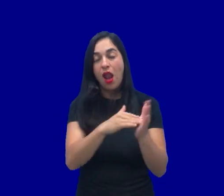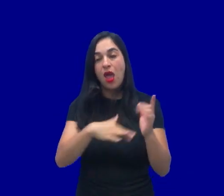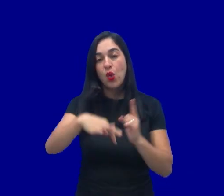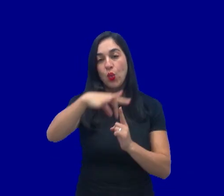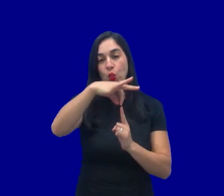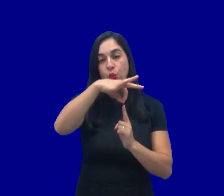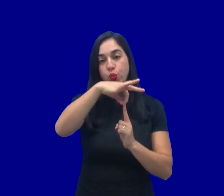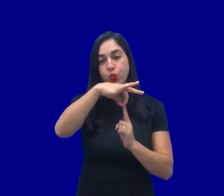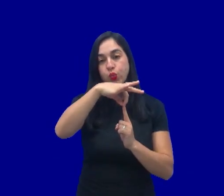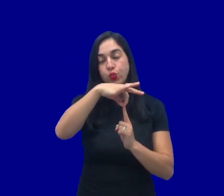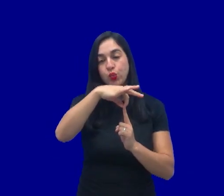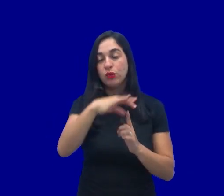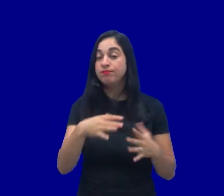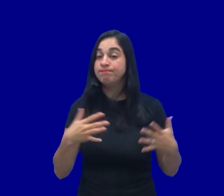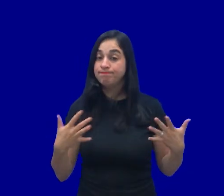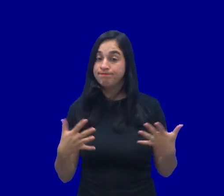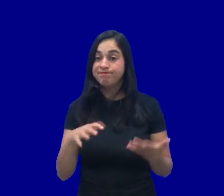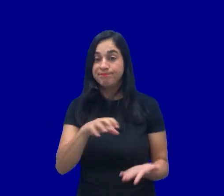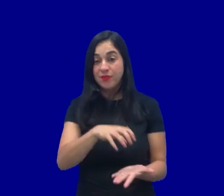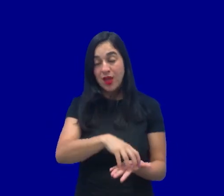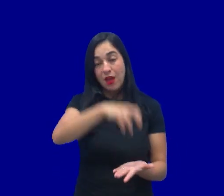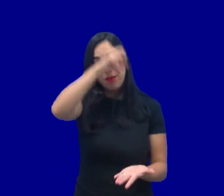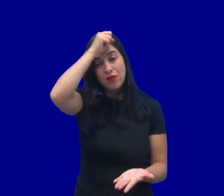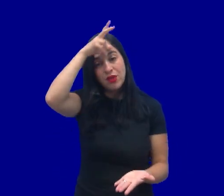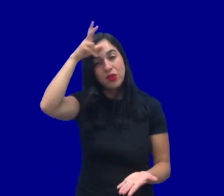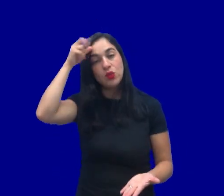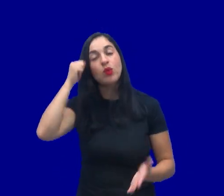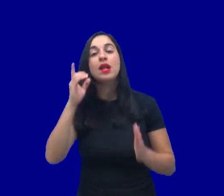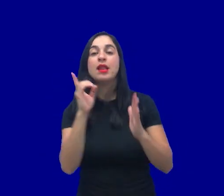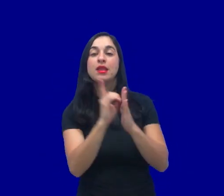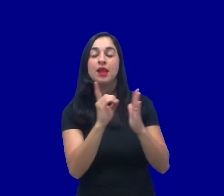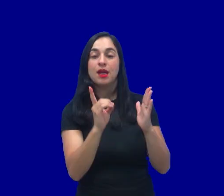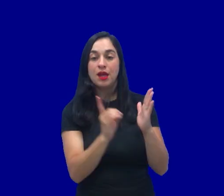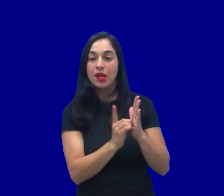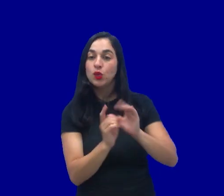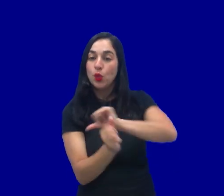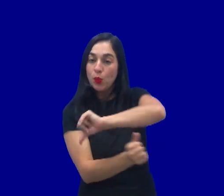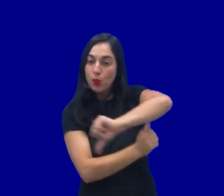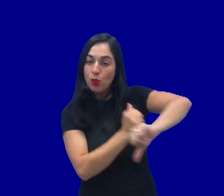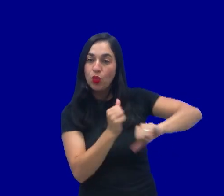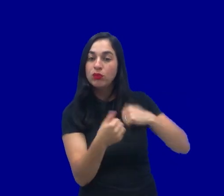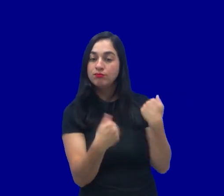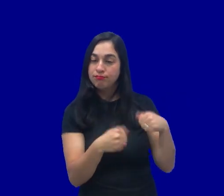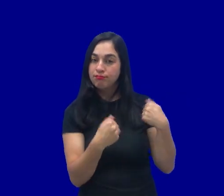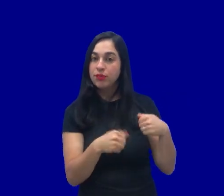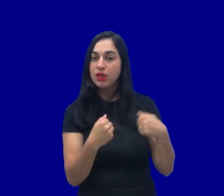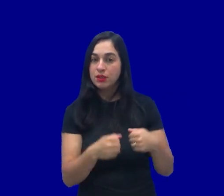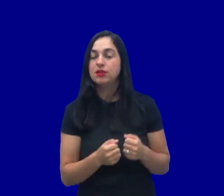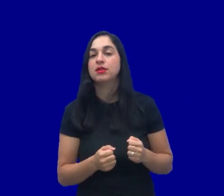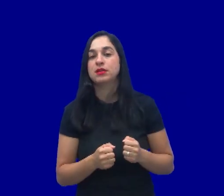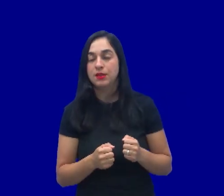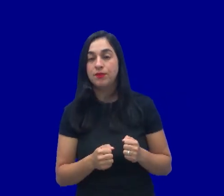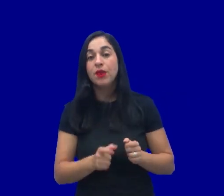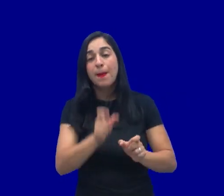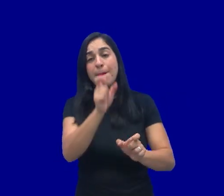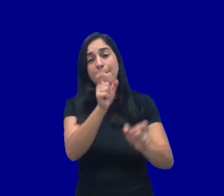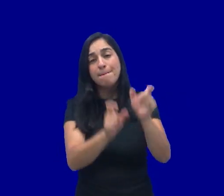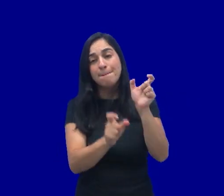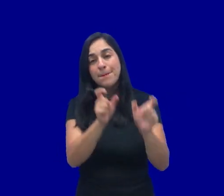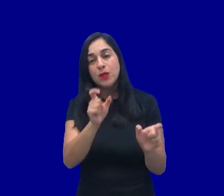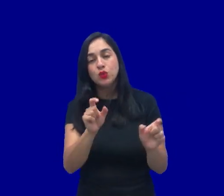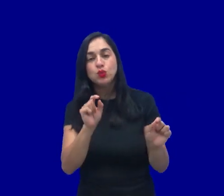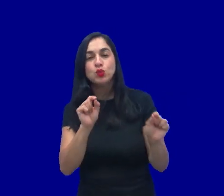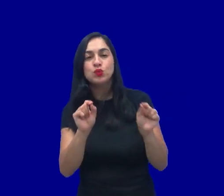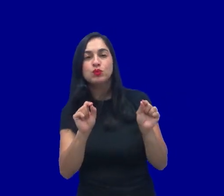A prefeitura precisa mudar esse decreto e precisa colocar essa questão. Aqueles que estiverem